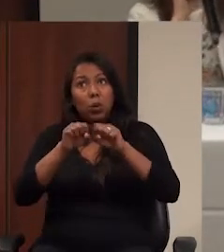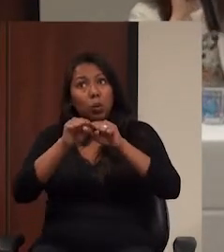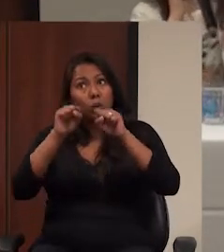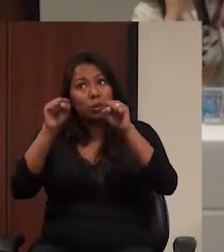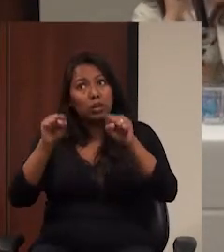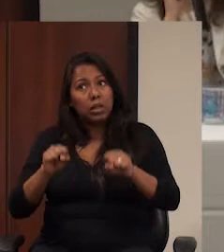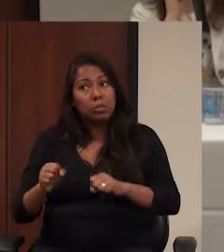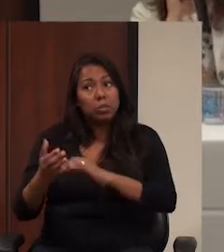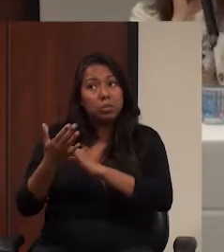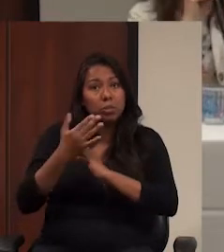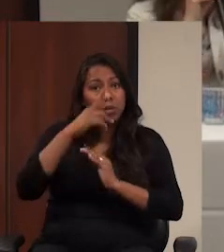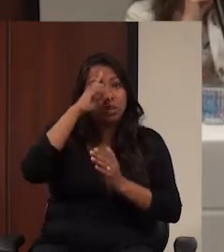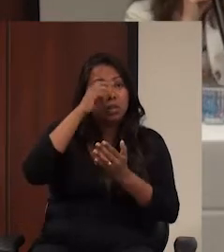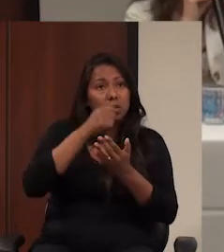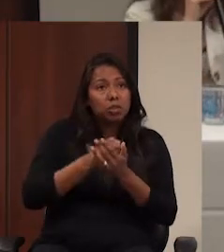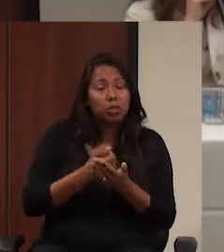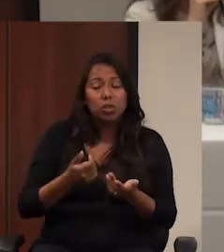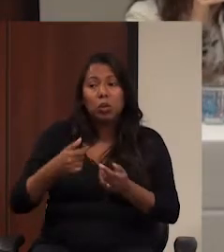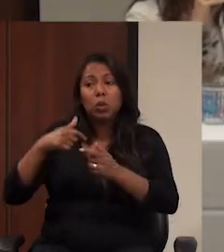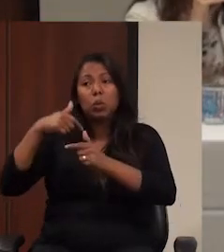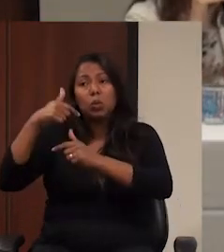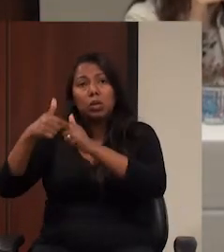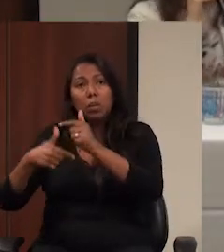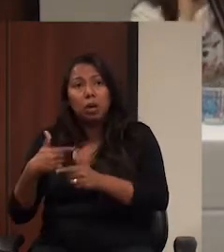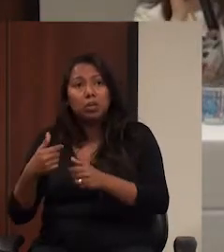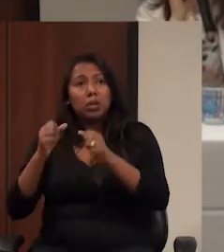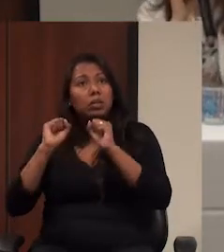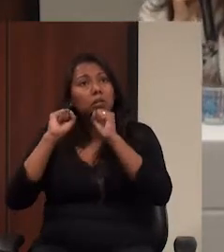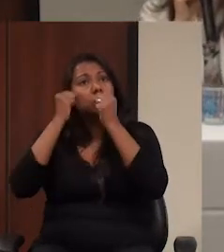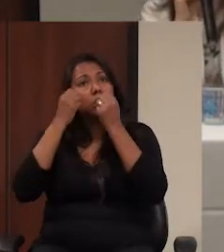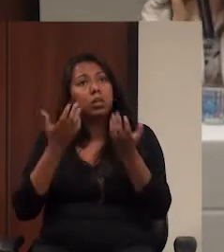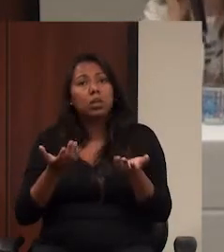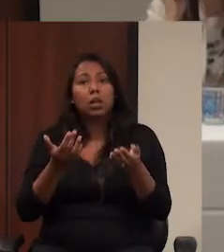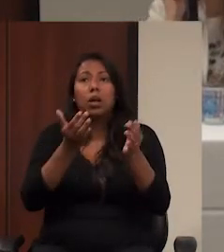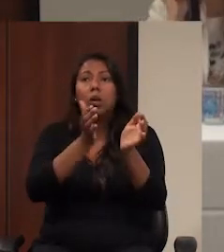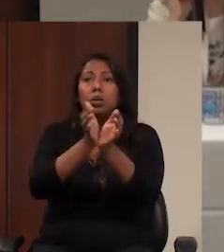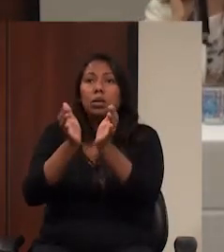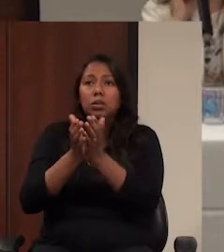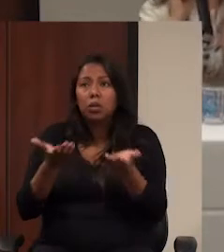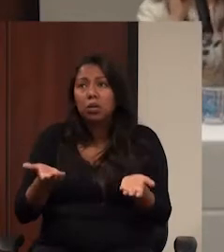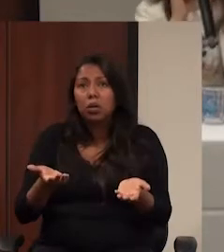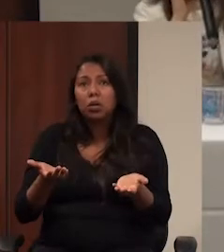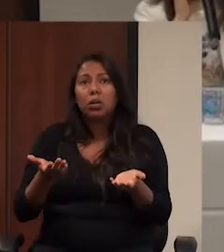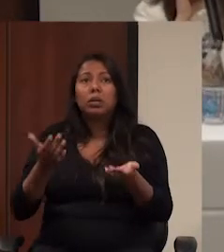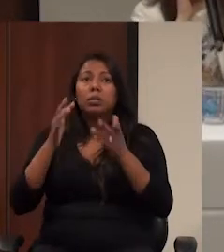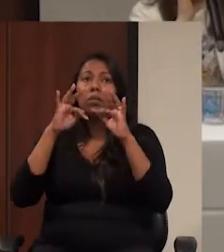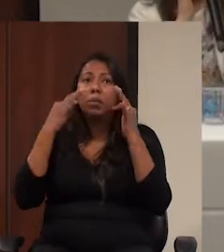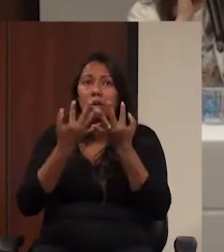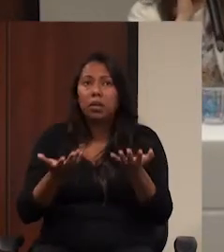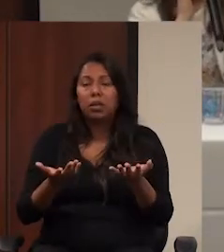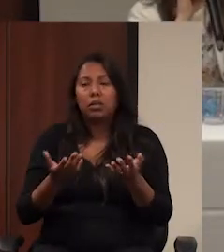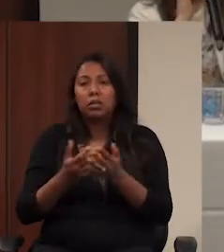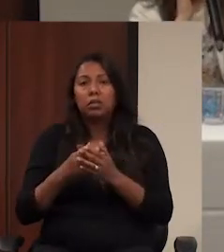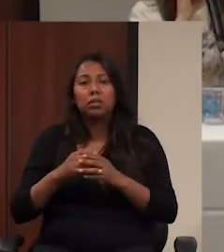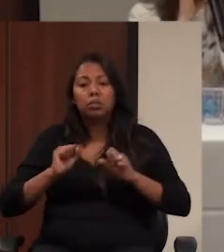decisão apoiada, da rede, do papel da defensoria, do papel das organizações, do papel das famílias, quer dizer, é um esforço